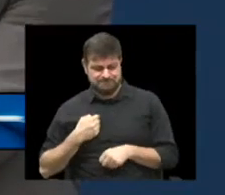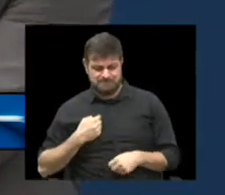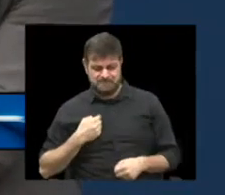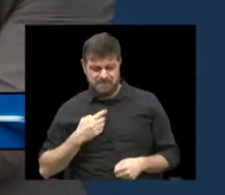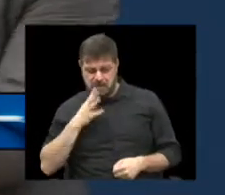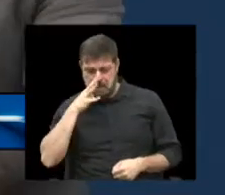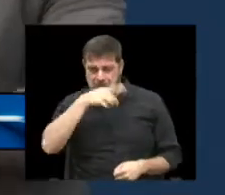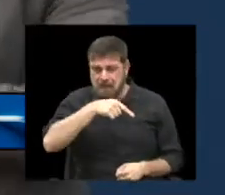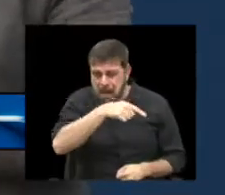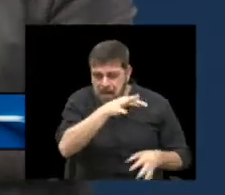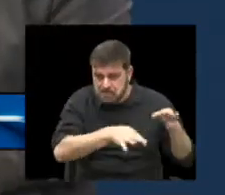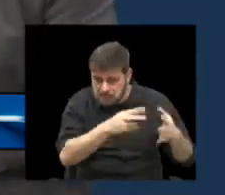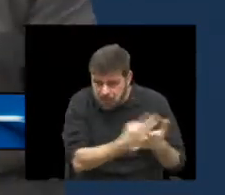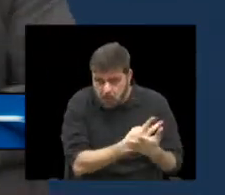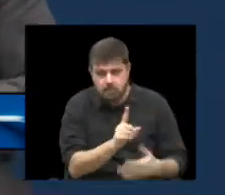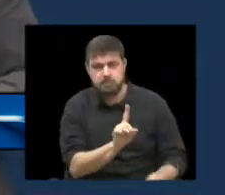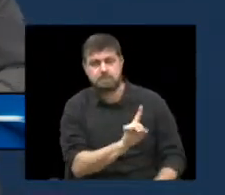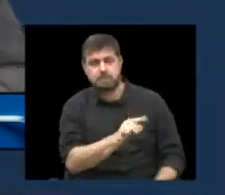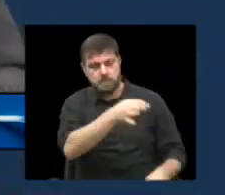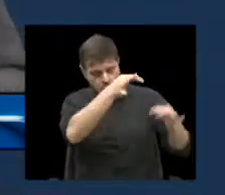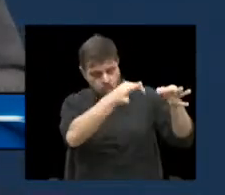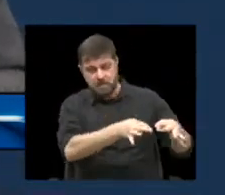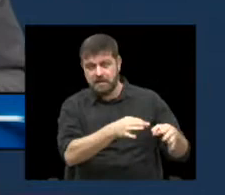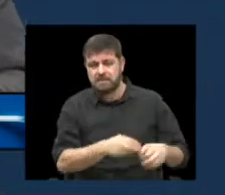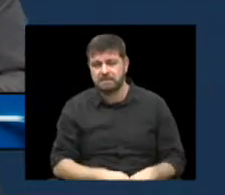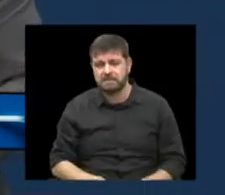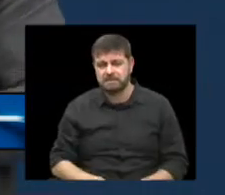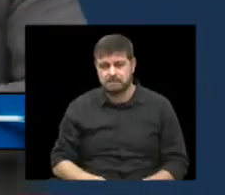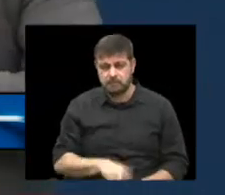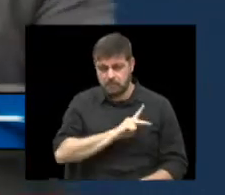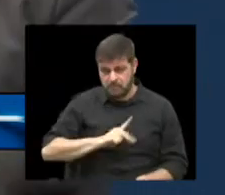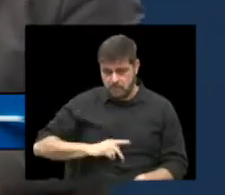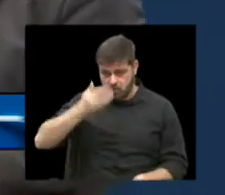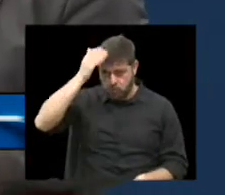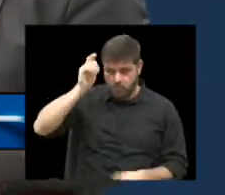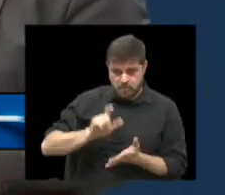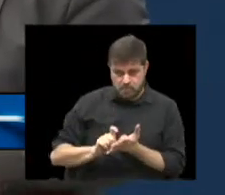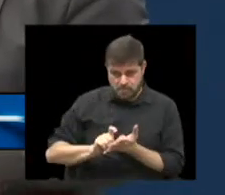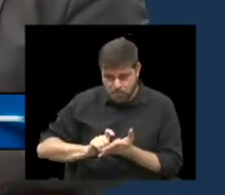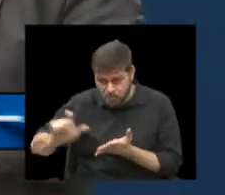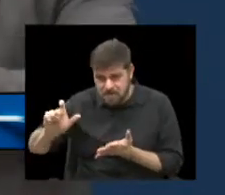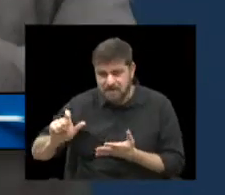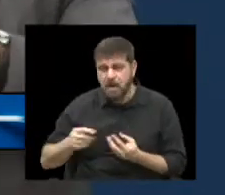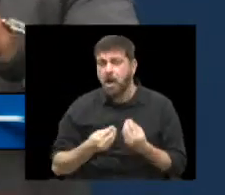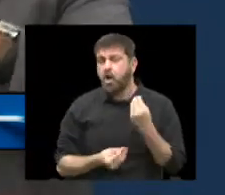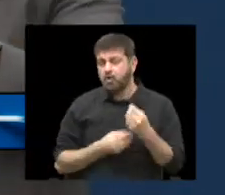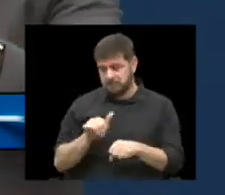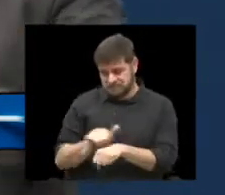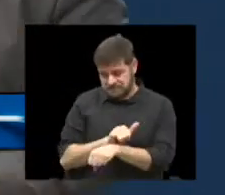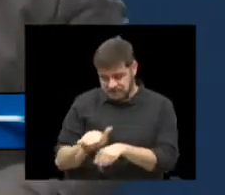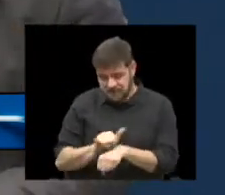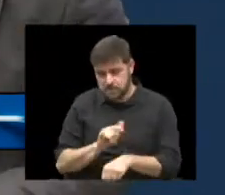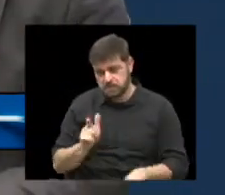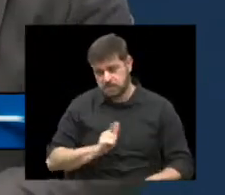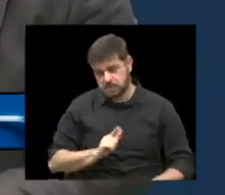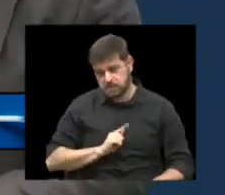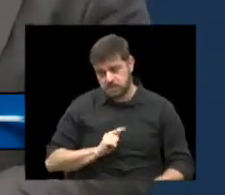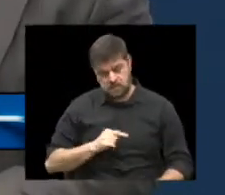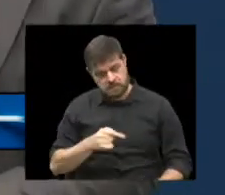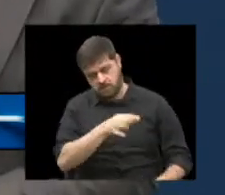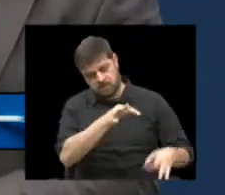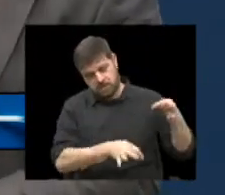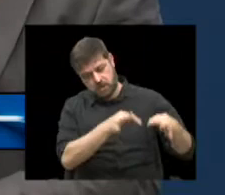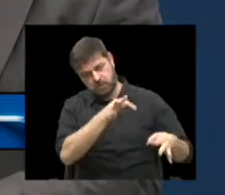correta. Agora, se a questão é tirar o presidente, vereador Carlão, existem os elementos que se façam com outros